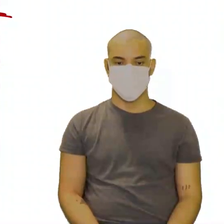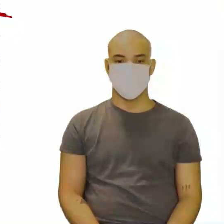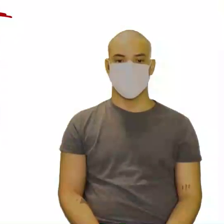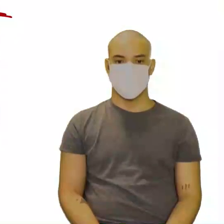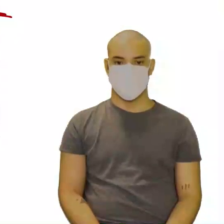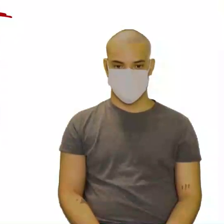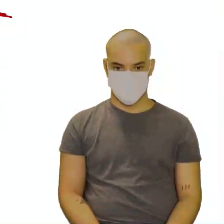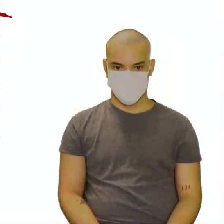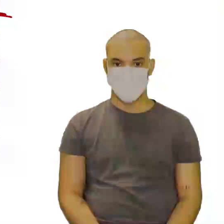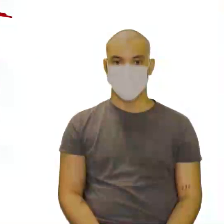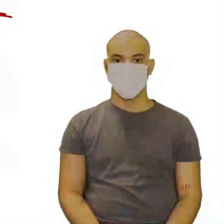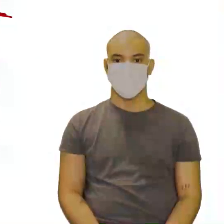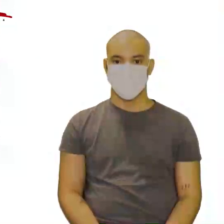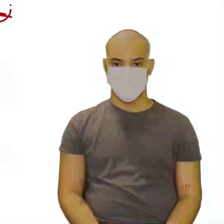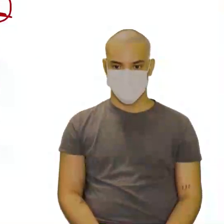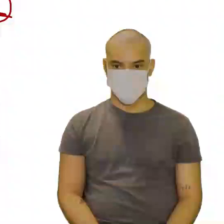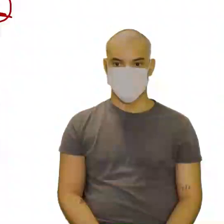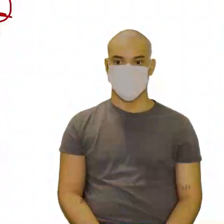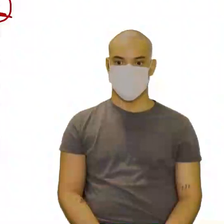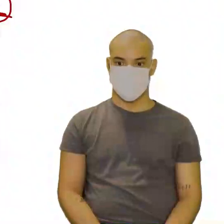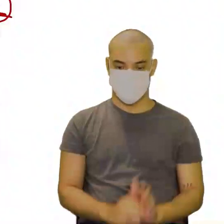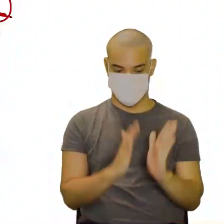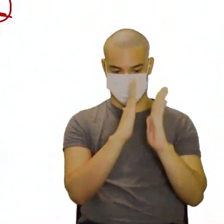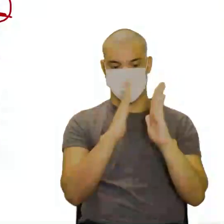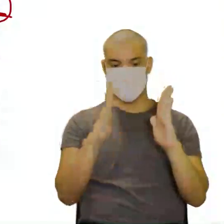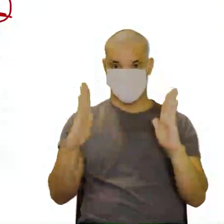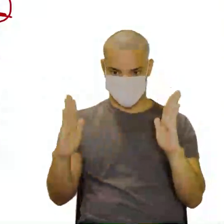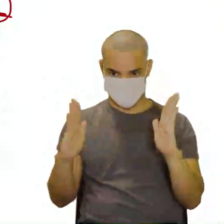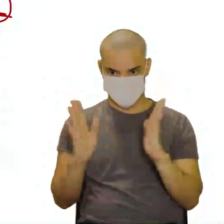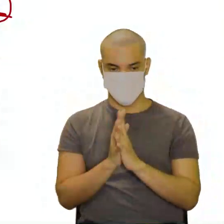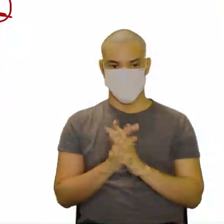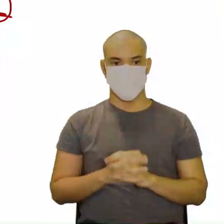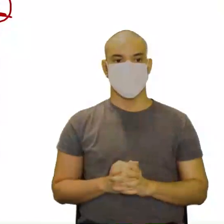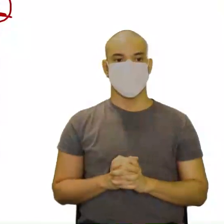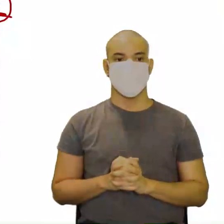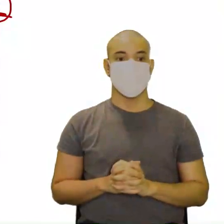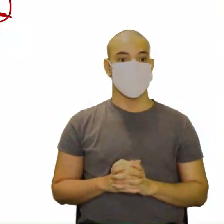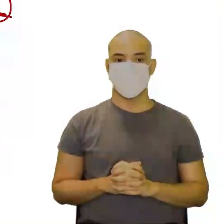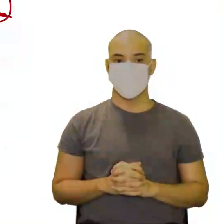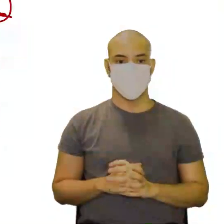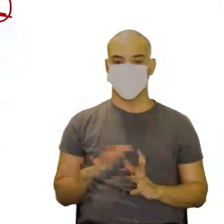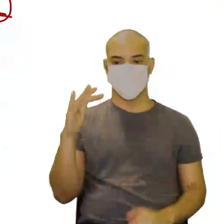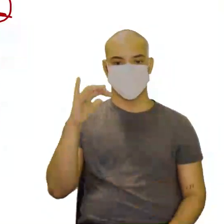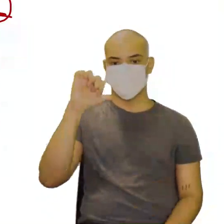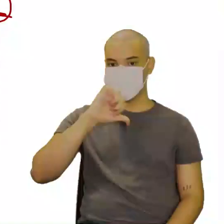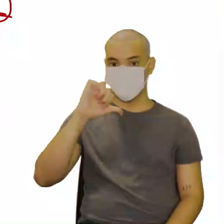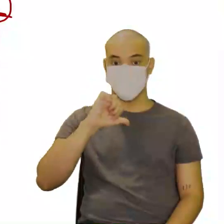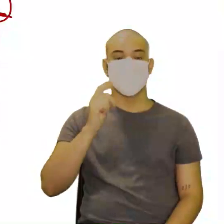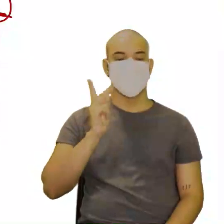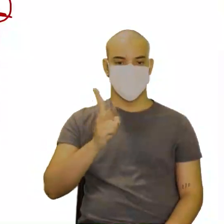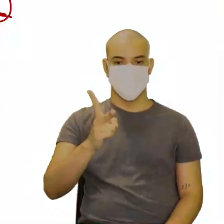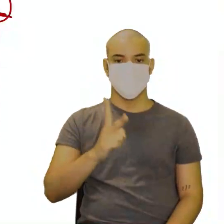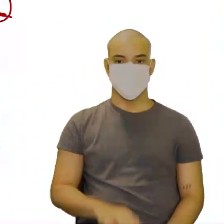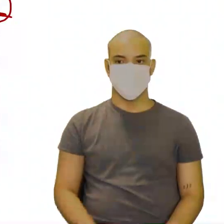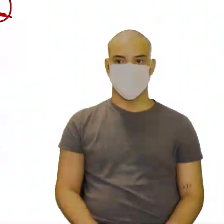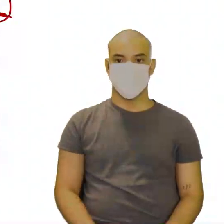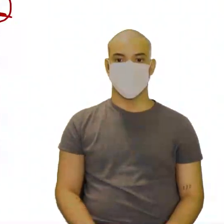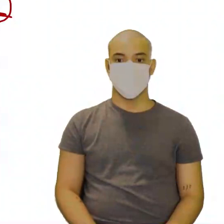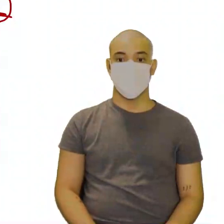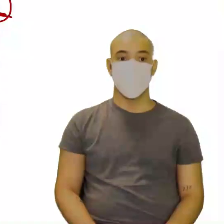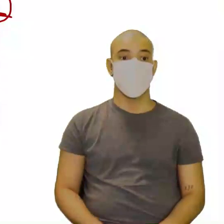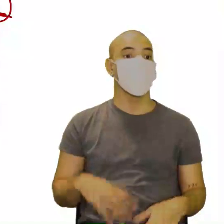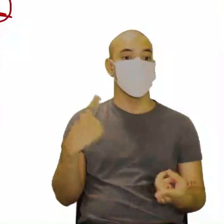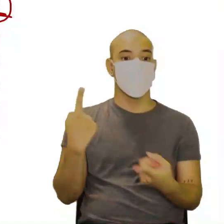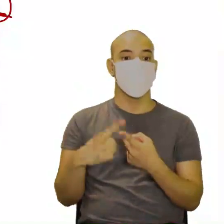capacitância. Tipo de associação, e estavam queimados. Vamos lá continuar. Em função